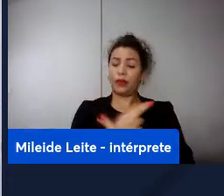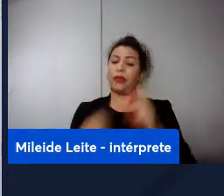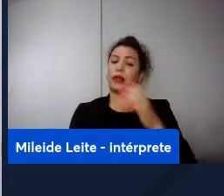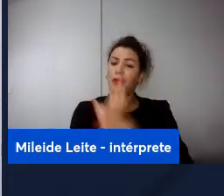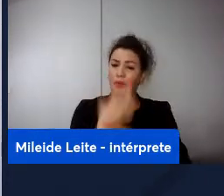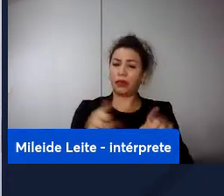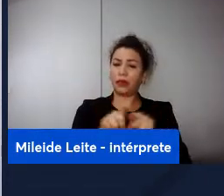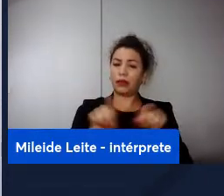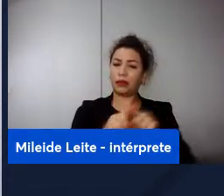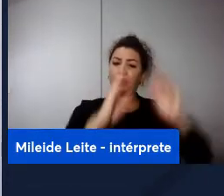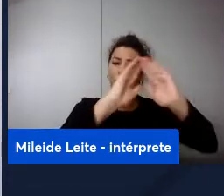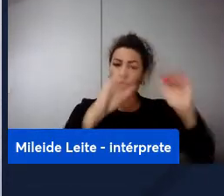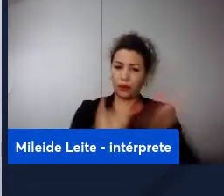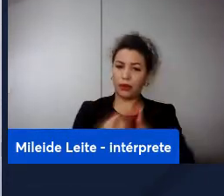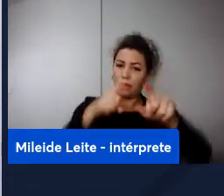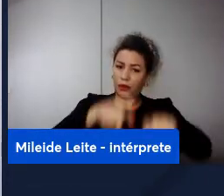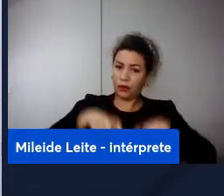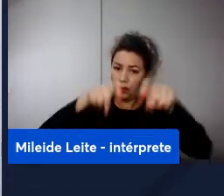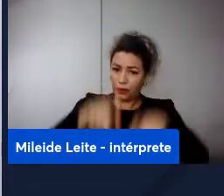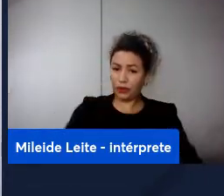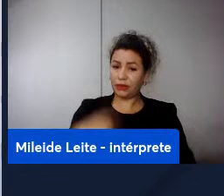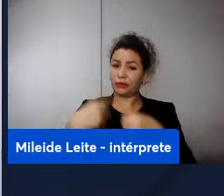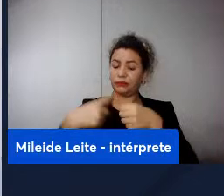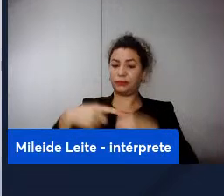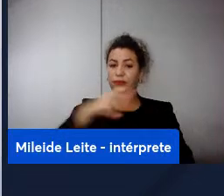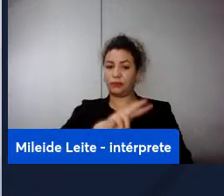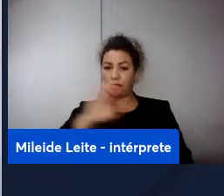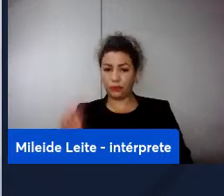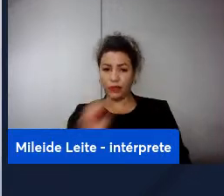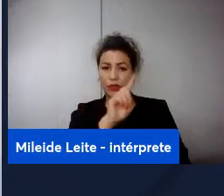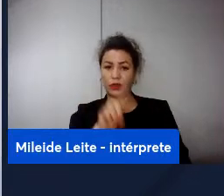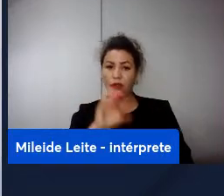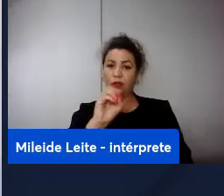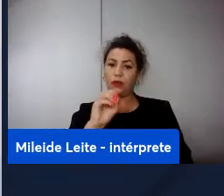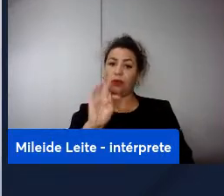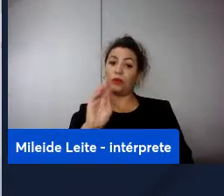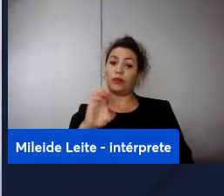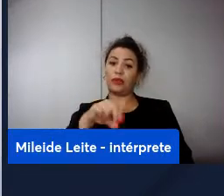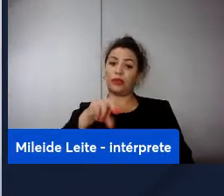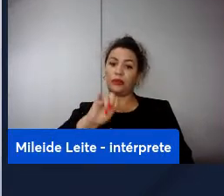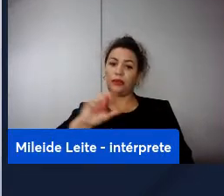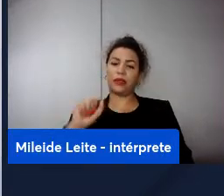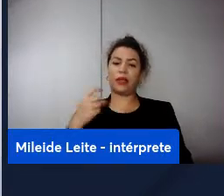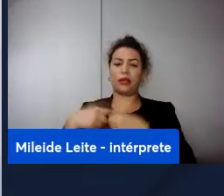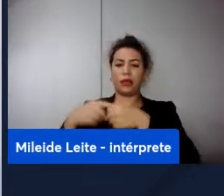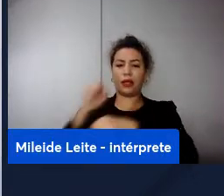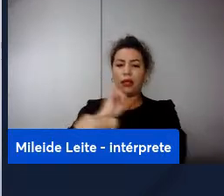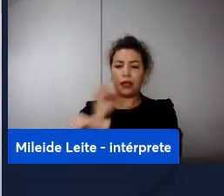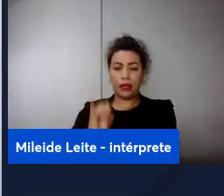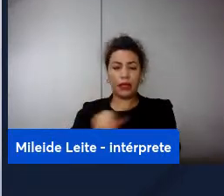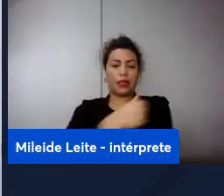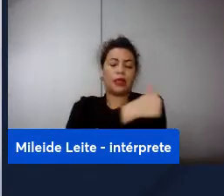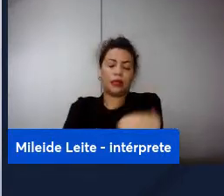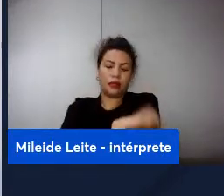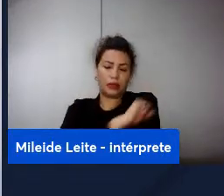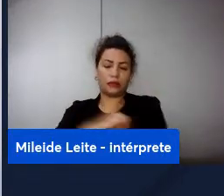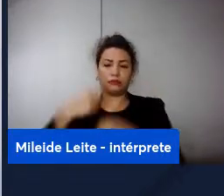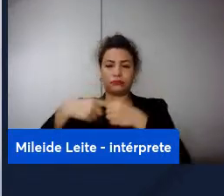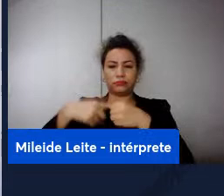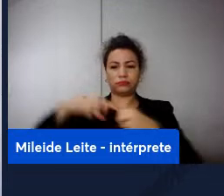também as escolas de agronomia em Vitória da Conquista, zootecnia em Itapetinga e enfermagem em